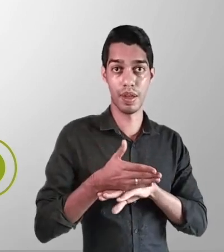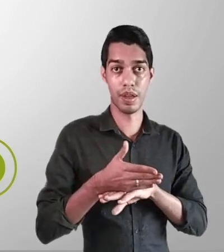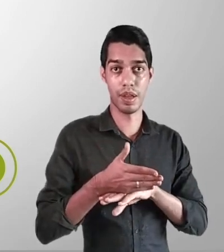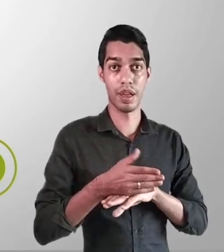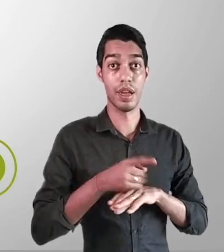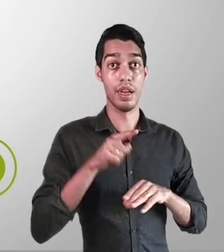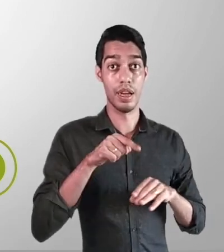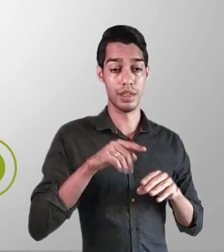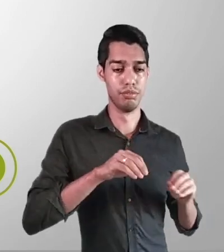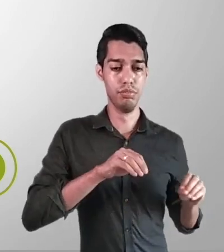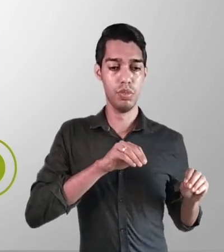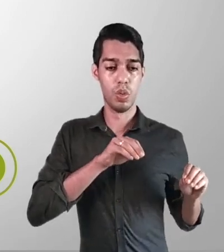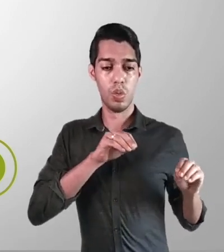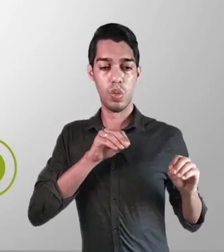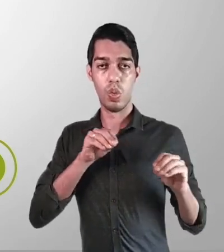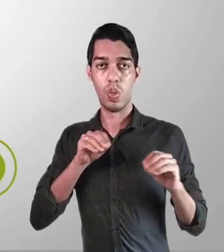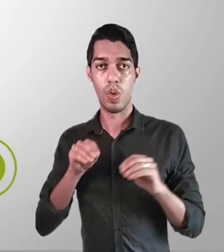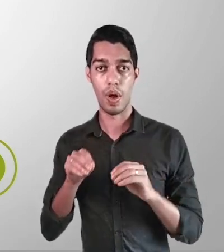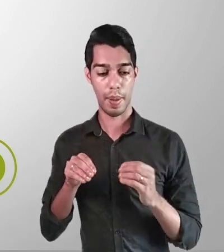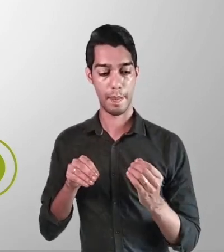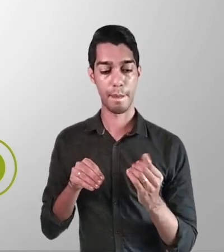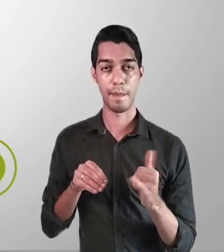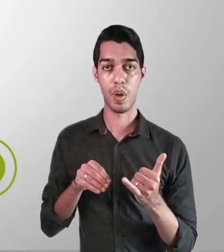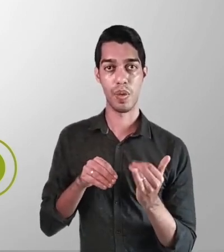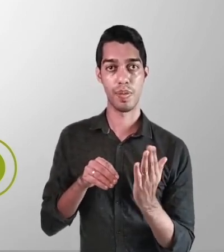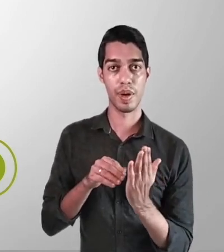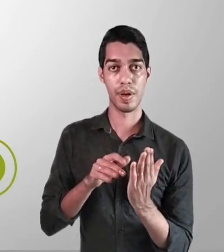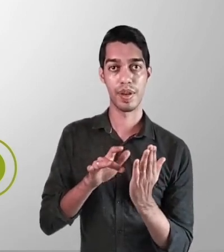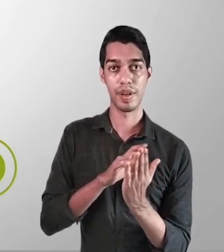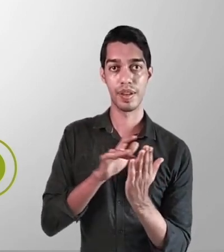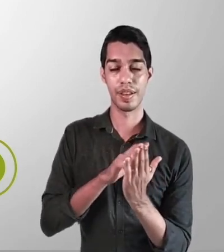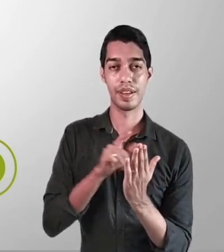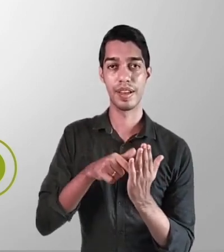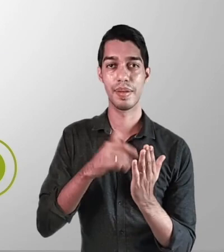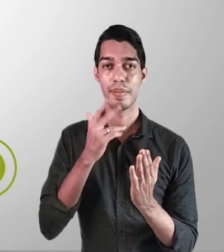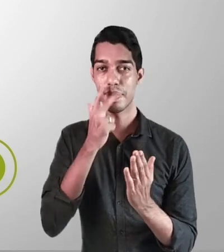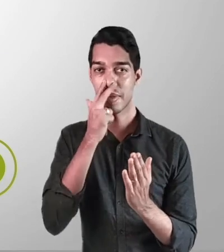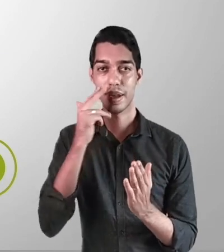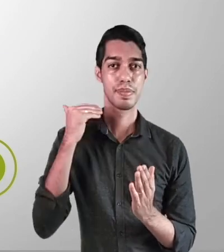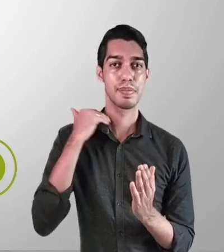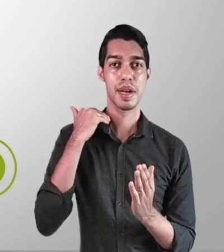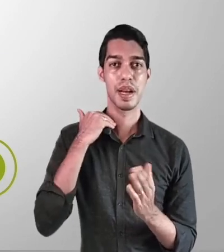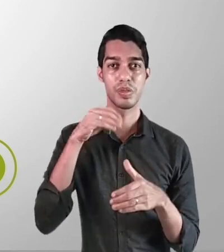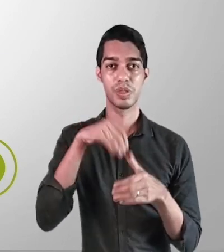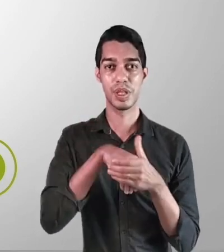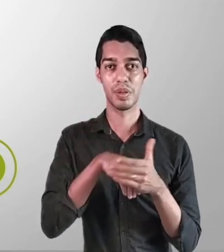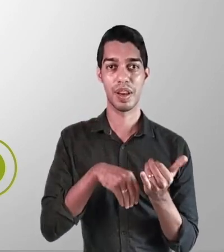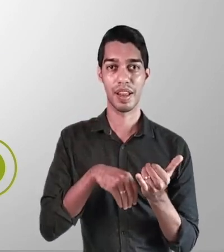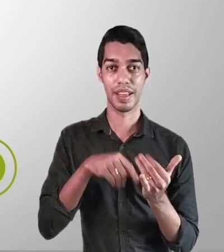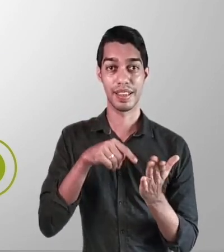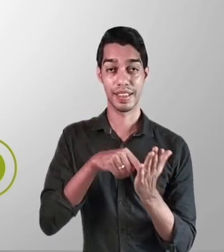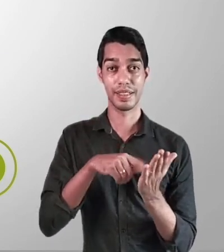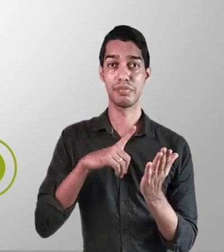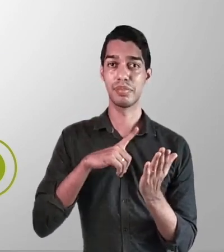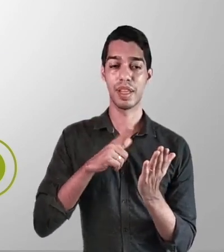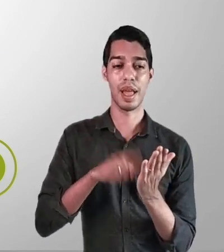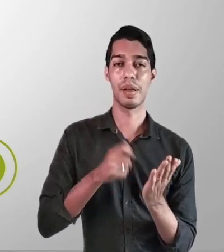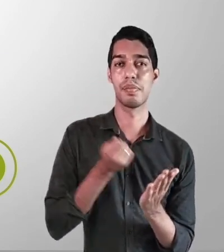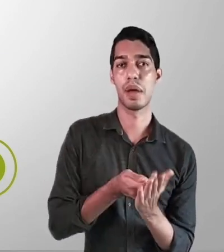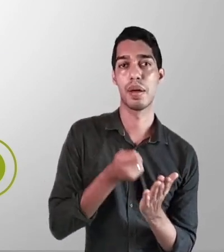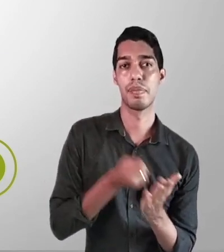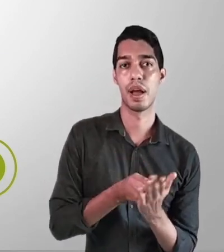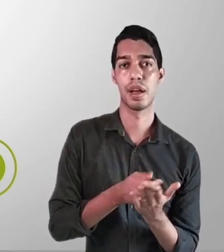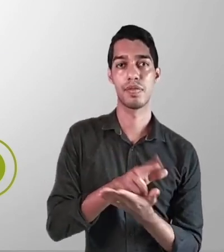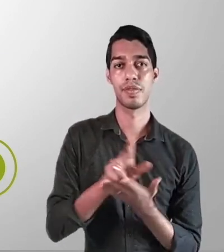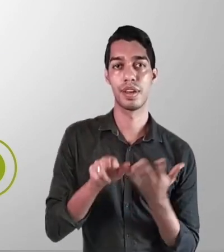mobile bank. O celular, ele acabou se tornando o canal preferido dos brasileiros para pagar suas contas,